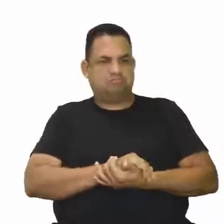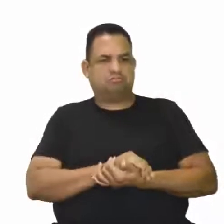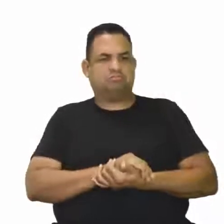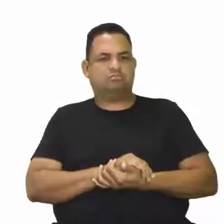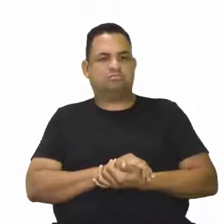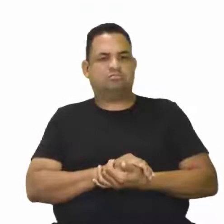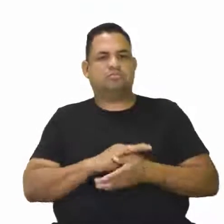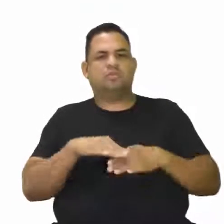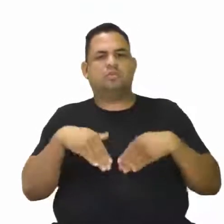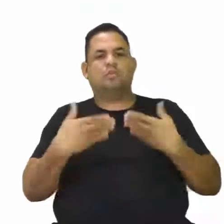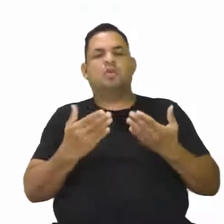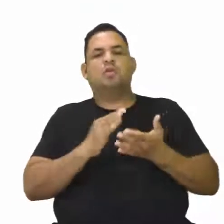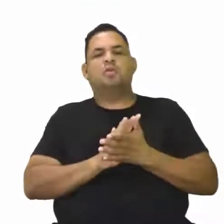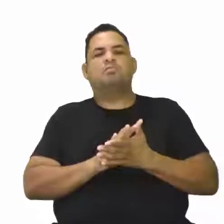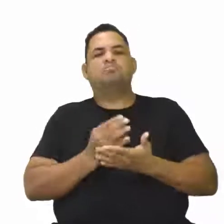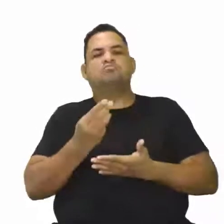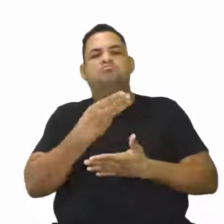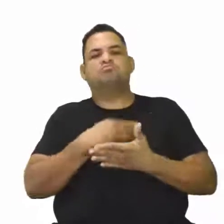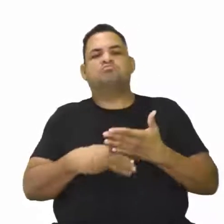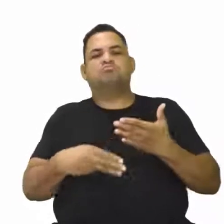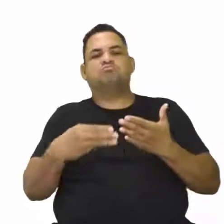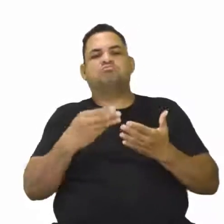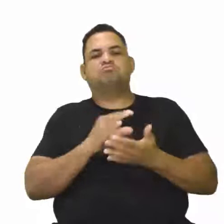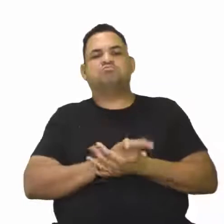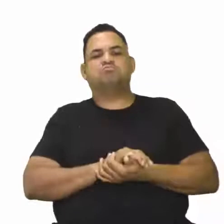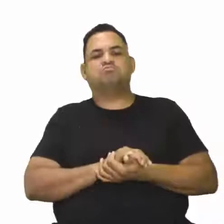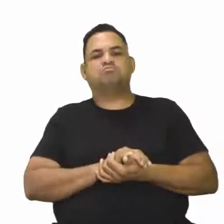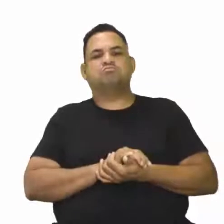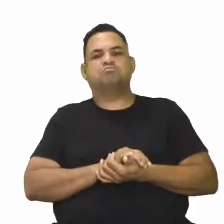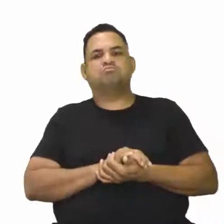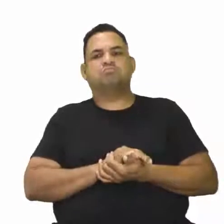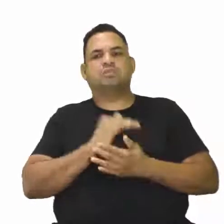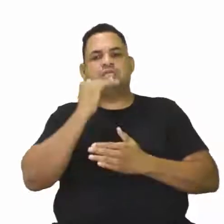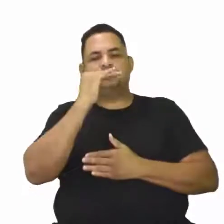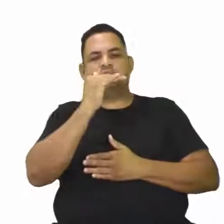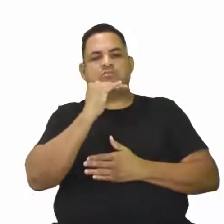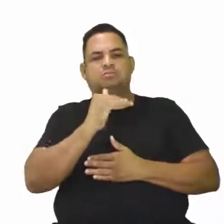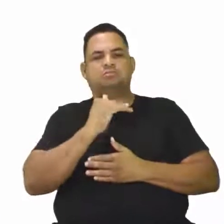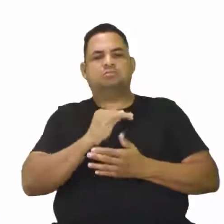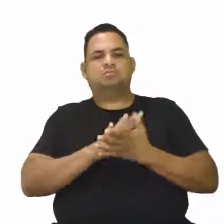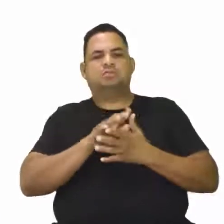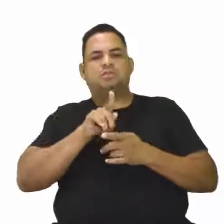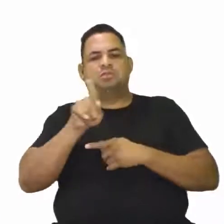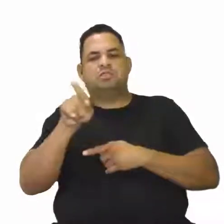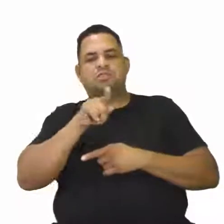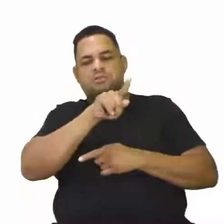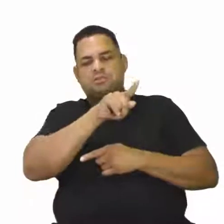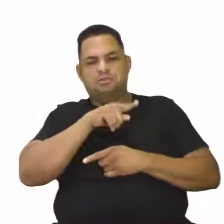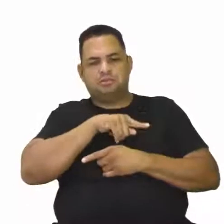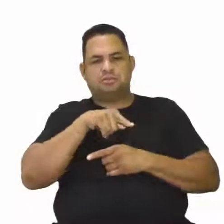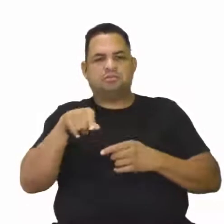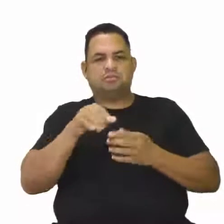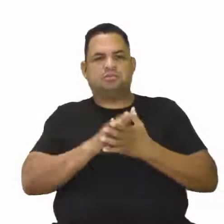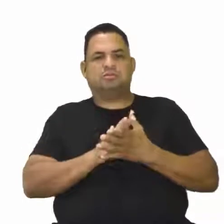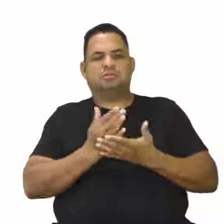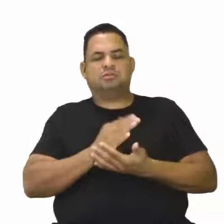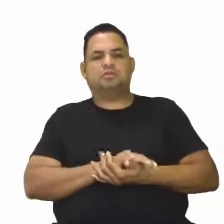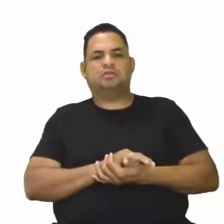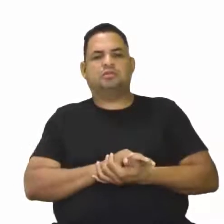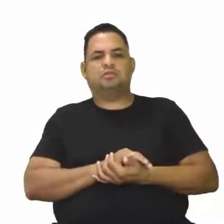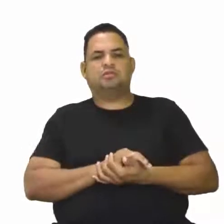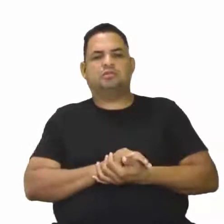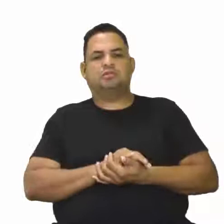Que tipo de mapa conceitual é esse? Ele é hierárquico, ele é uma teia de aranha ou ele é